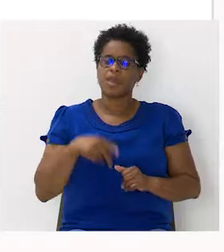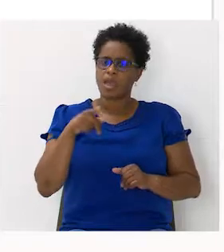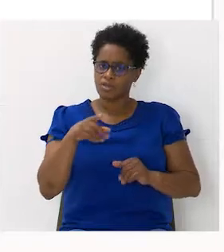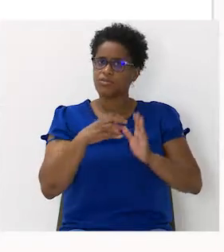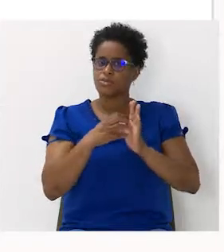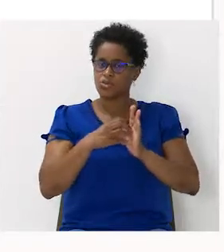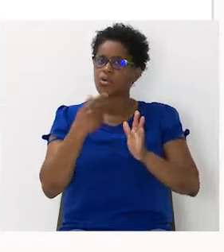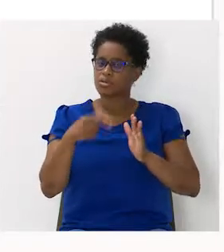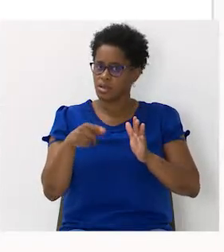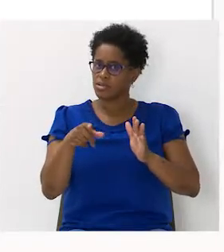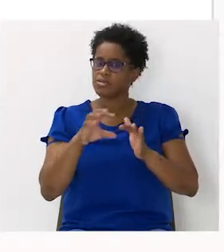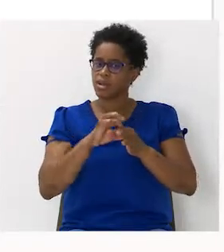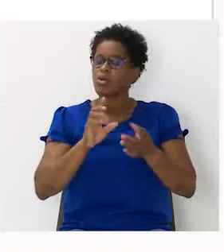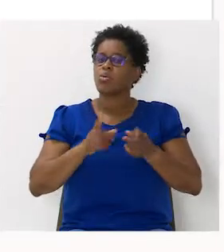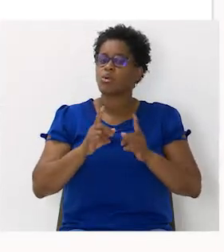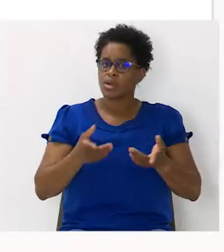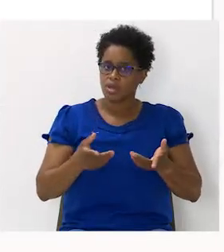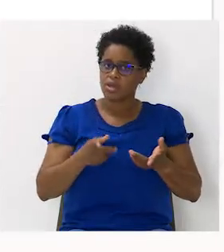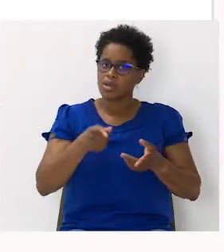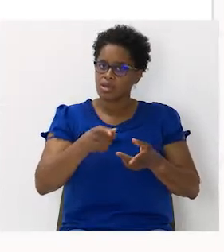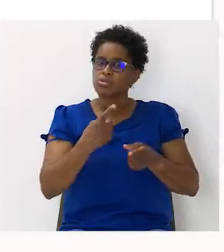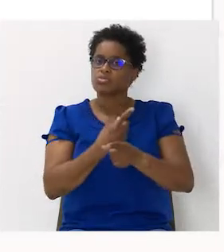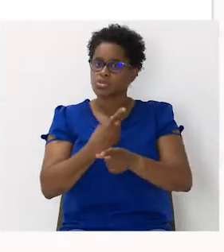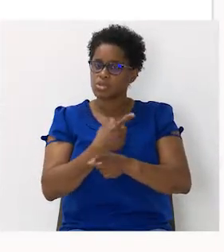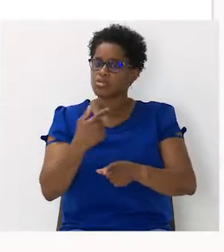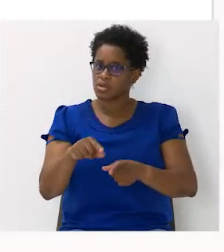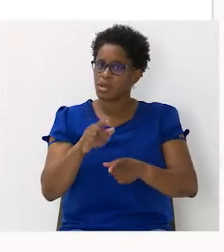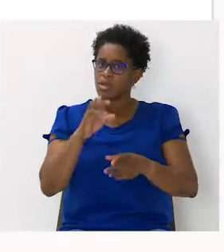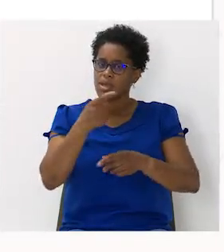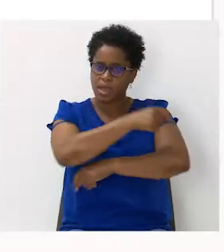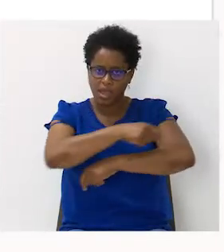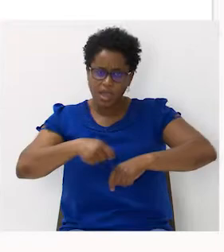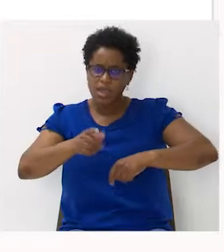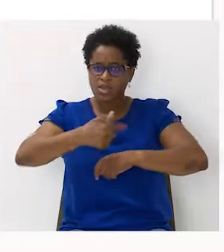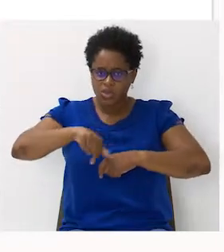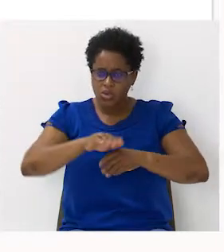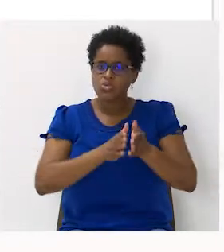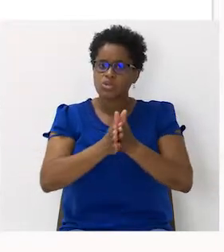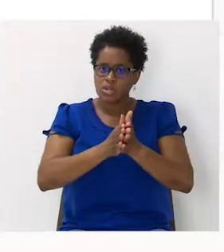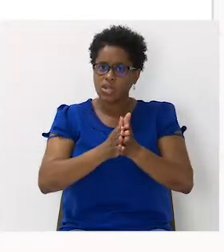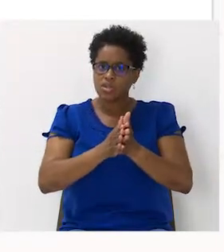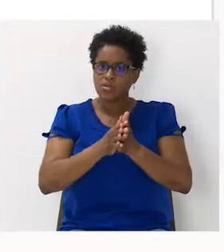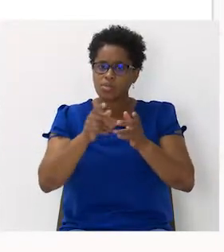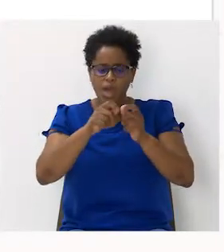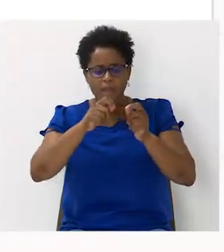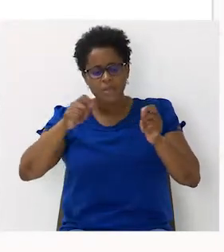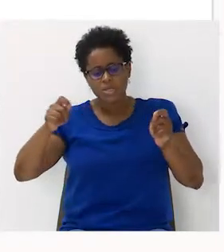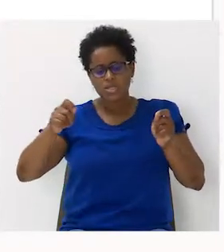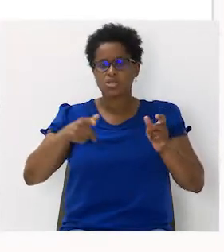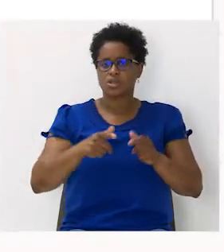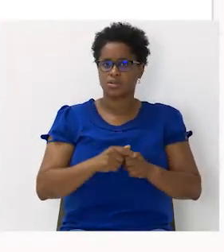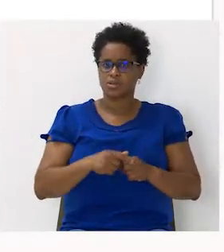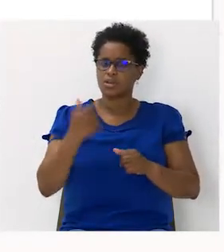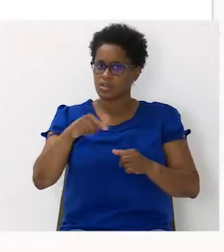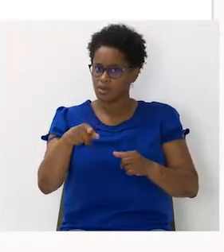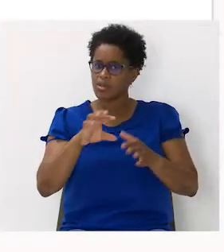Essa figura tem a ver com o quê? Esse objeto é a régua que nós utilizamos para medir.